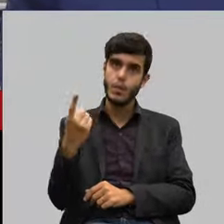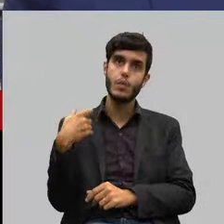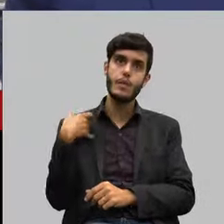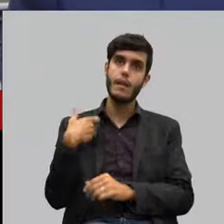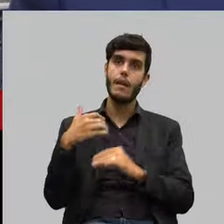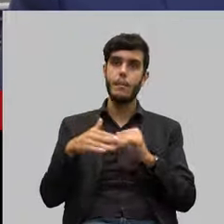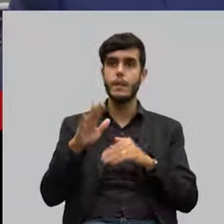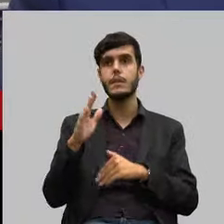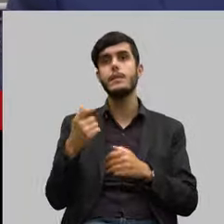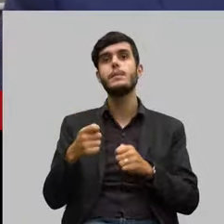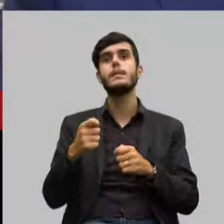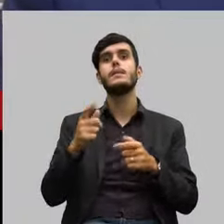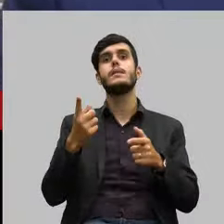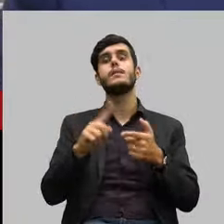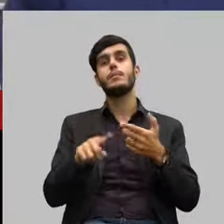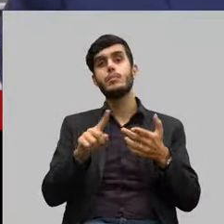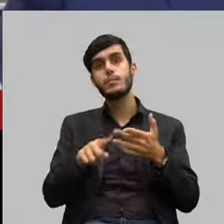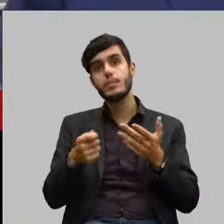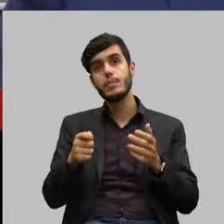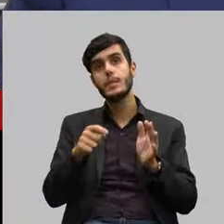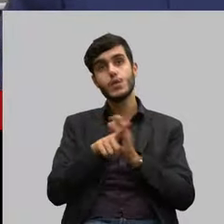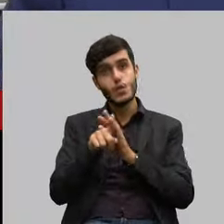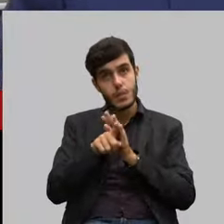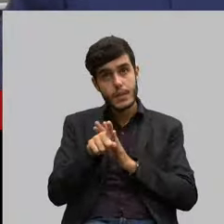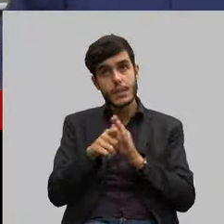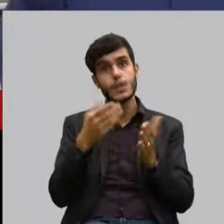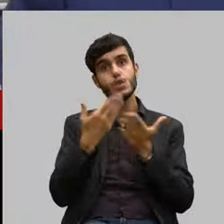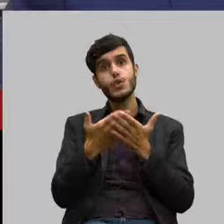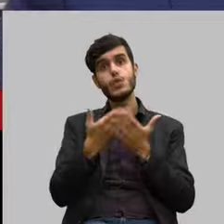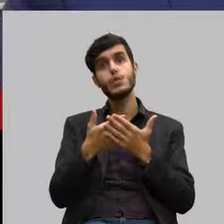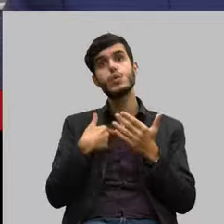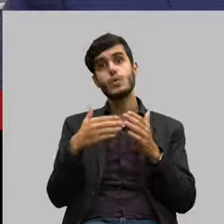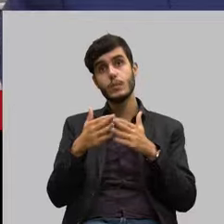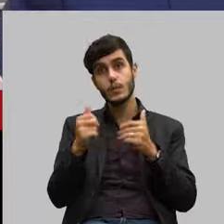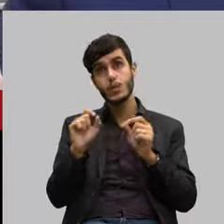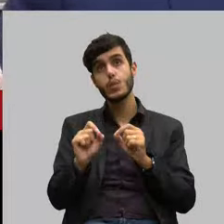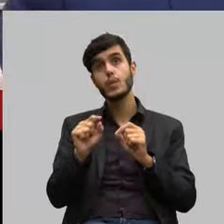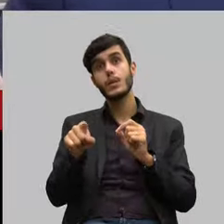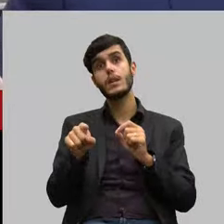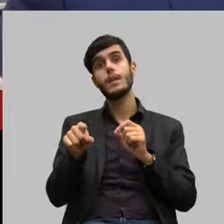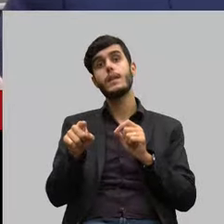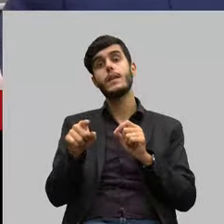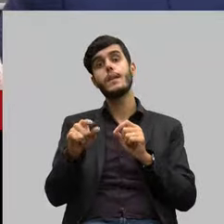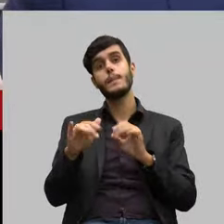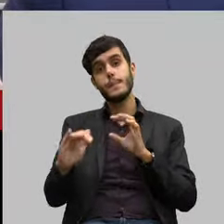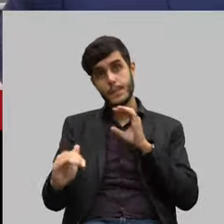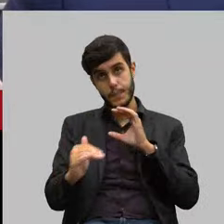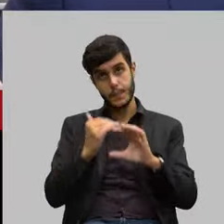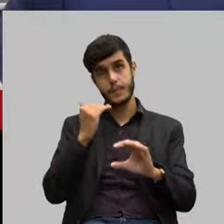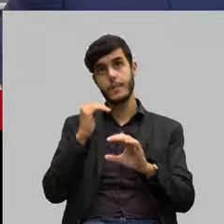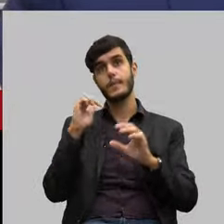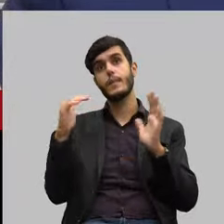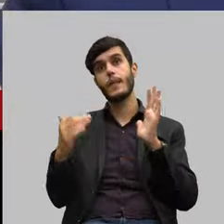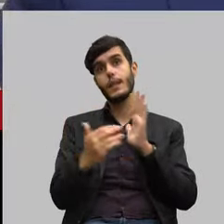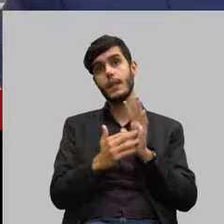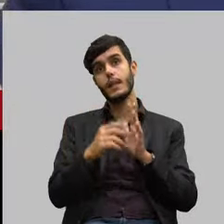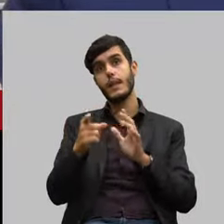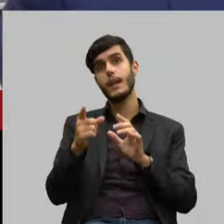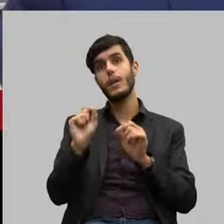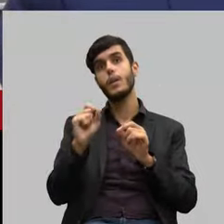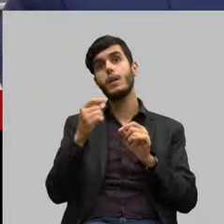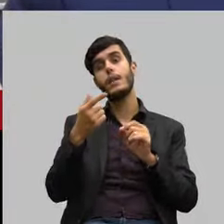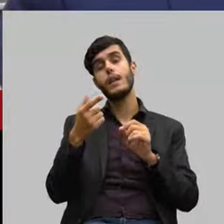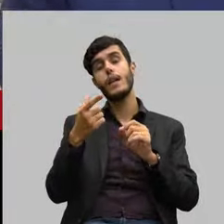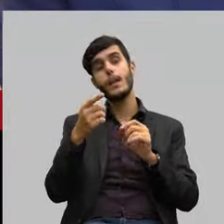precisa nós precisamos dos estudos então eu tô pedindo a senhora que encaminhe a tramitação do projeto para que